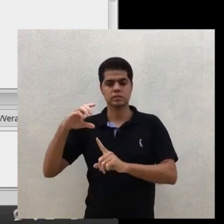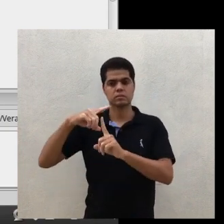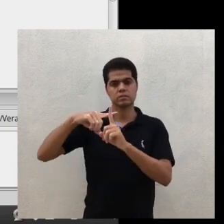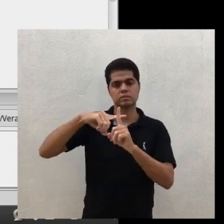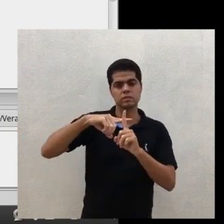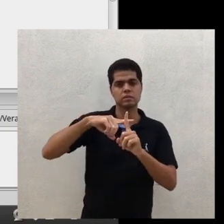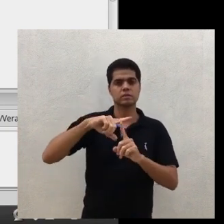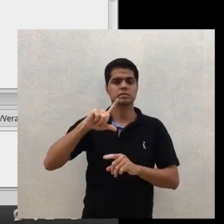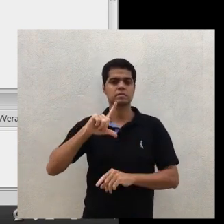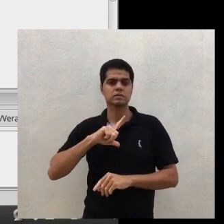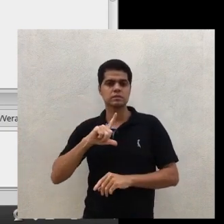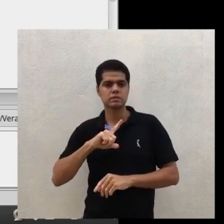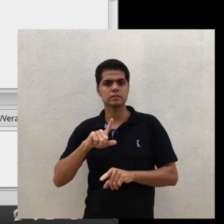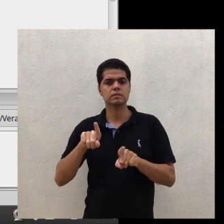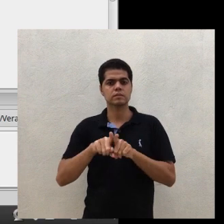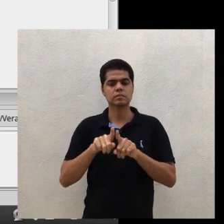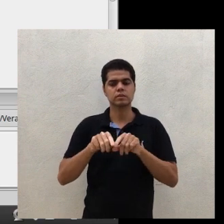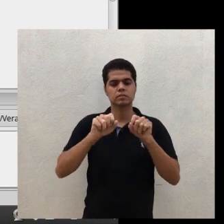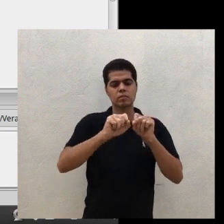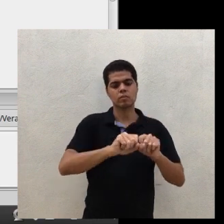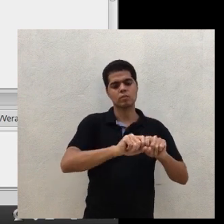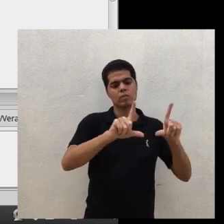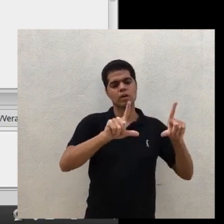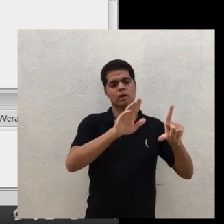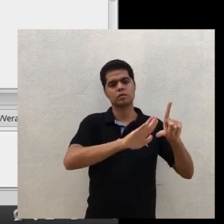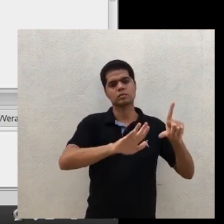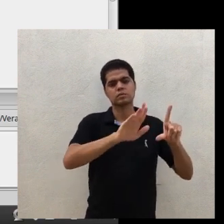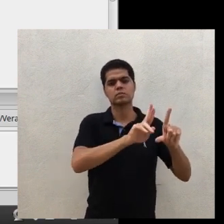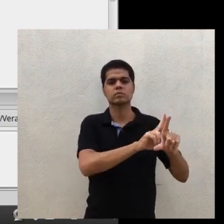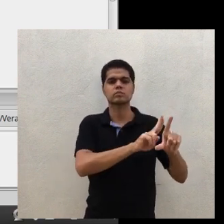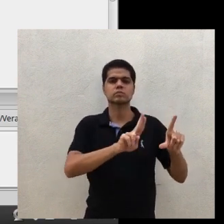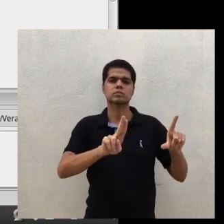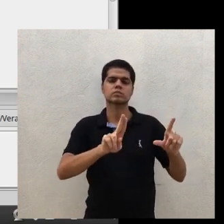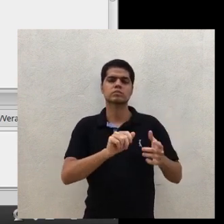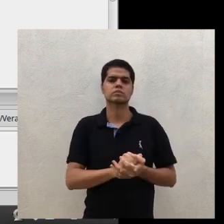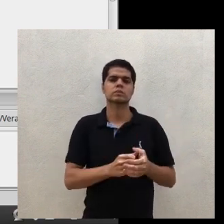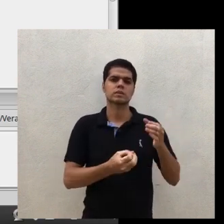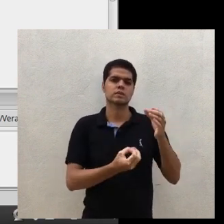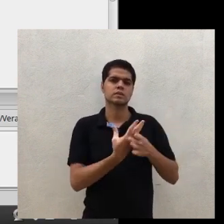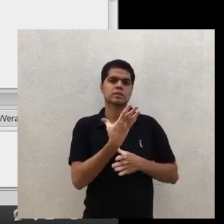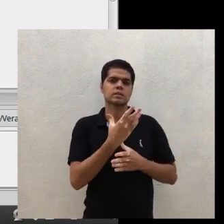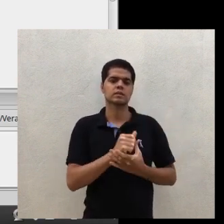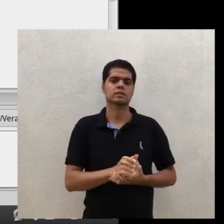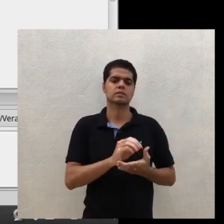C++. Vou criar aqui uma pastinha chamada